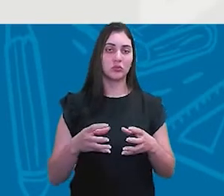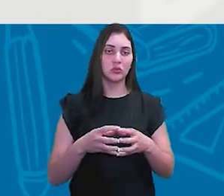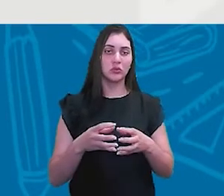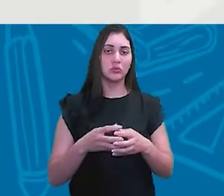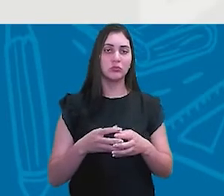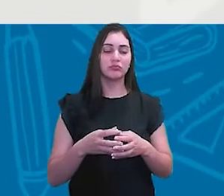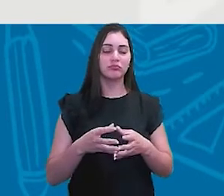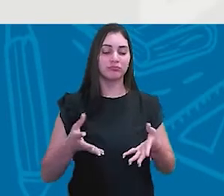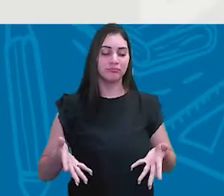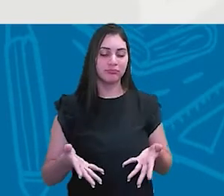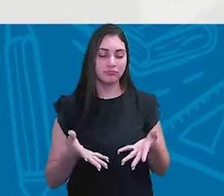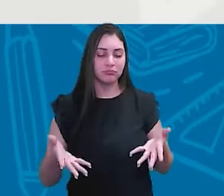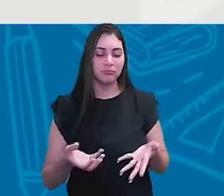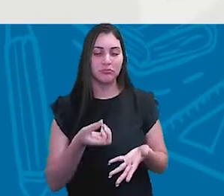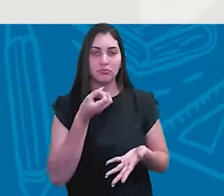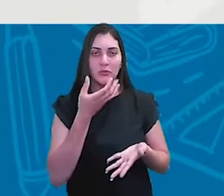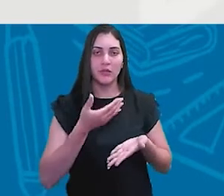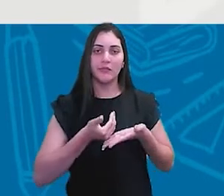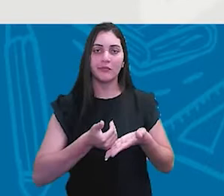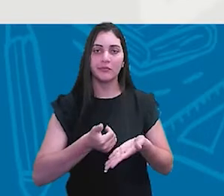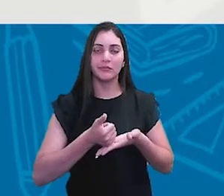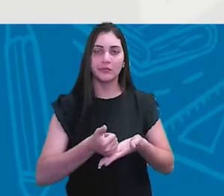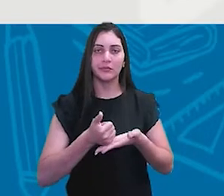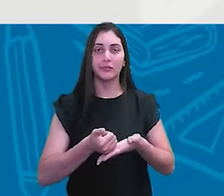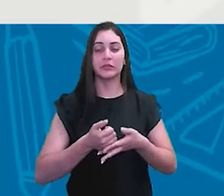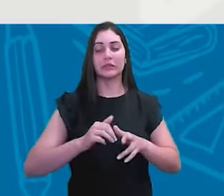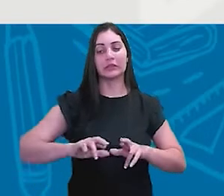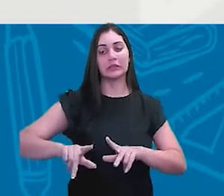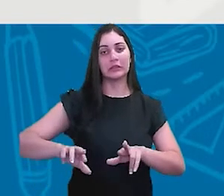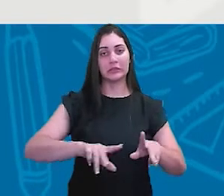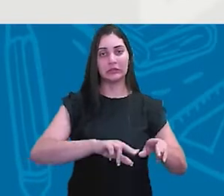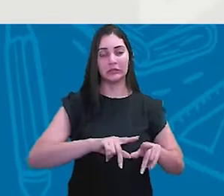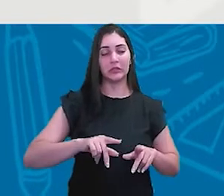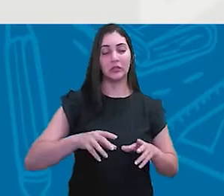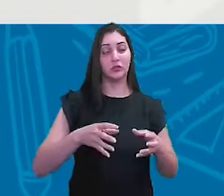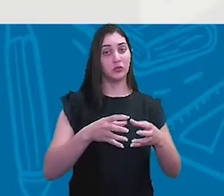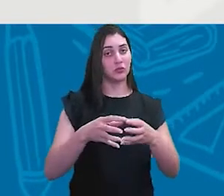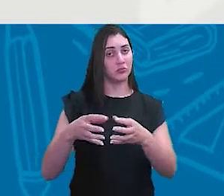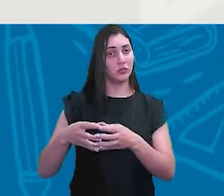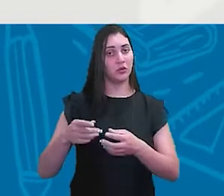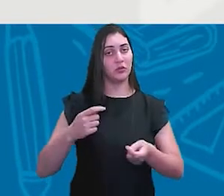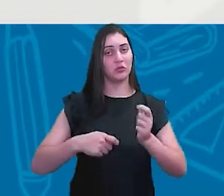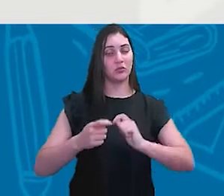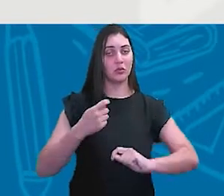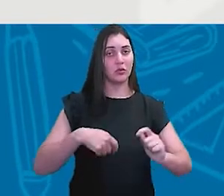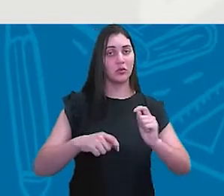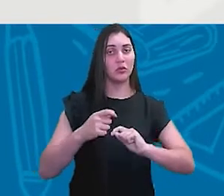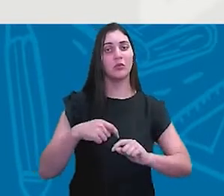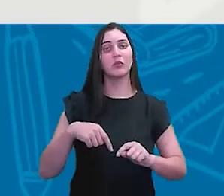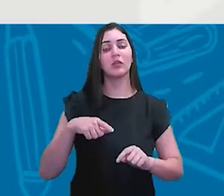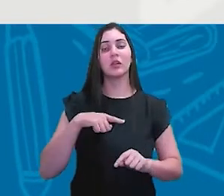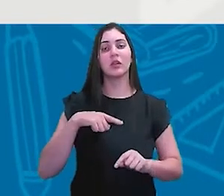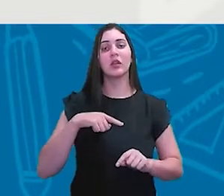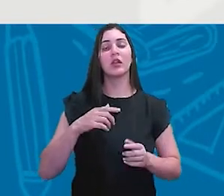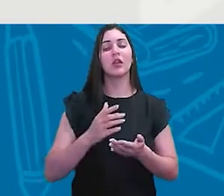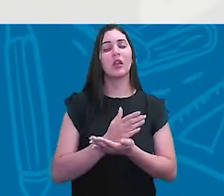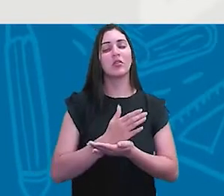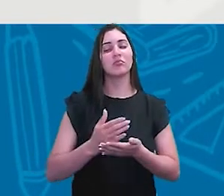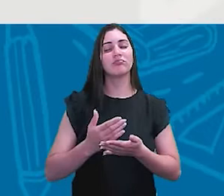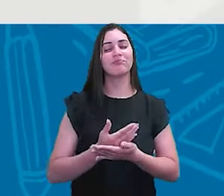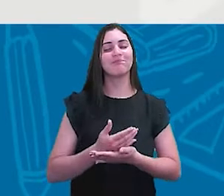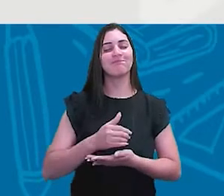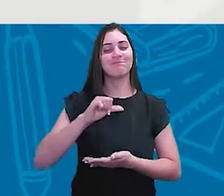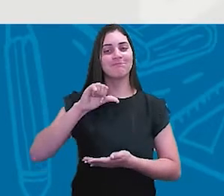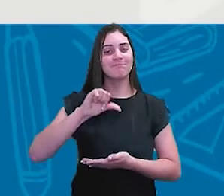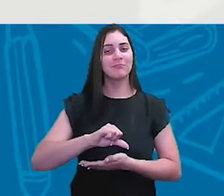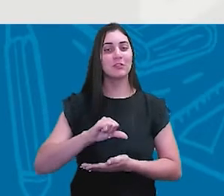beneficie, né? Então, diferentemente das histórias do bloco econômico, que por vezes acaba tendo prejuízo para alguns,